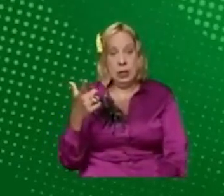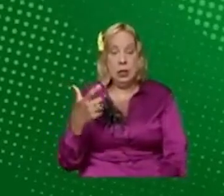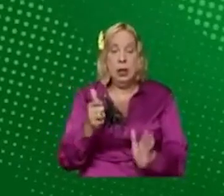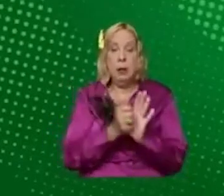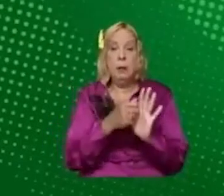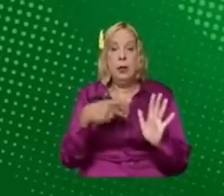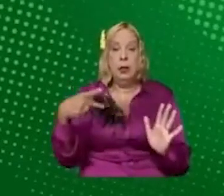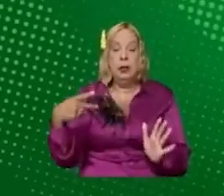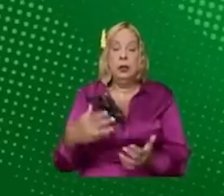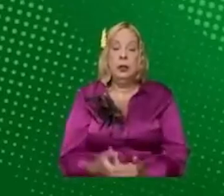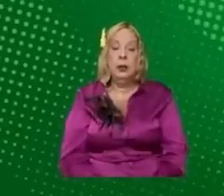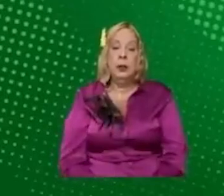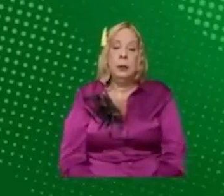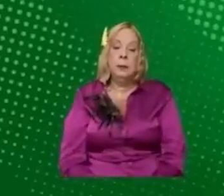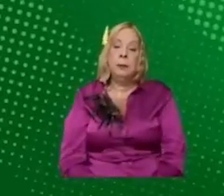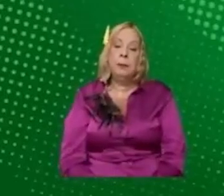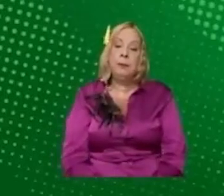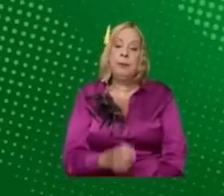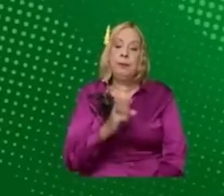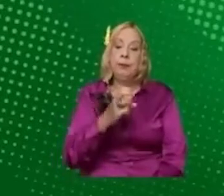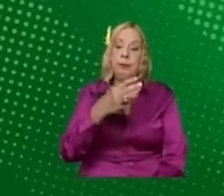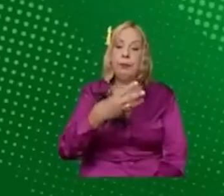agora, girando por aqui,